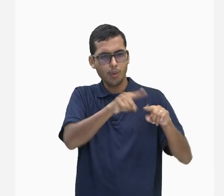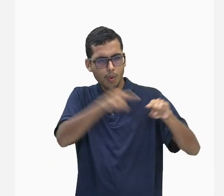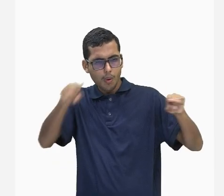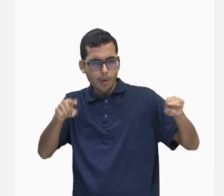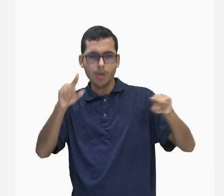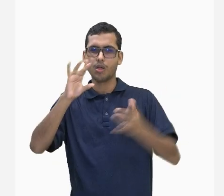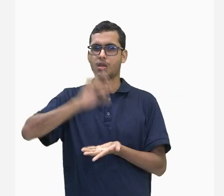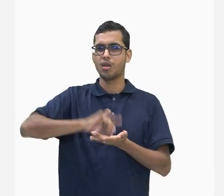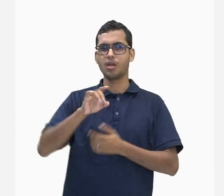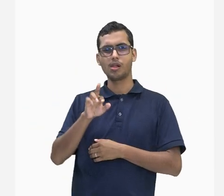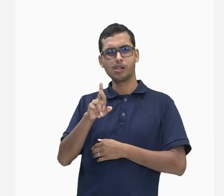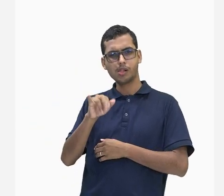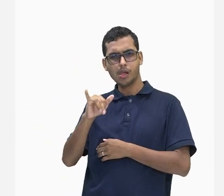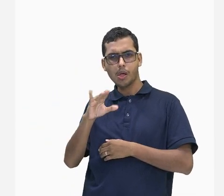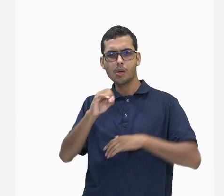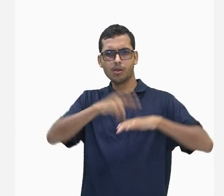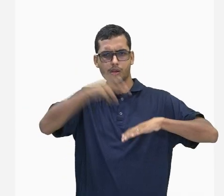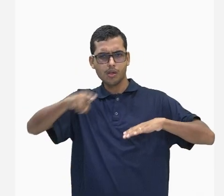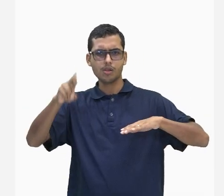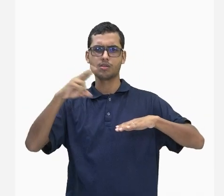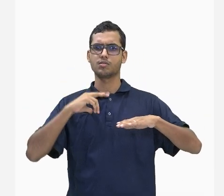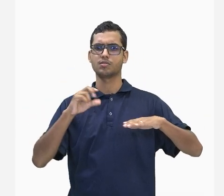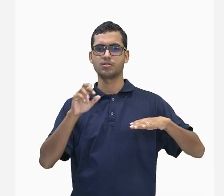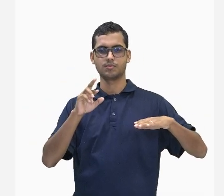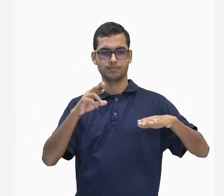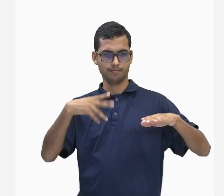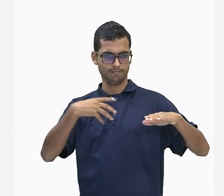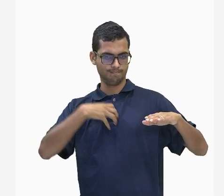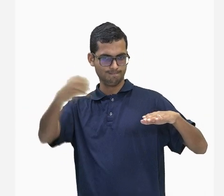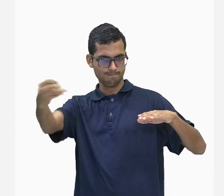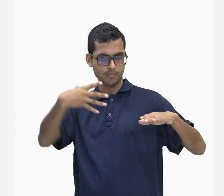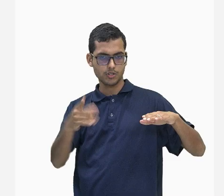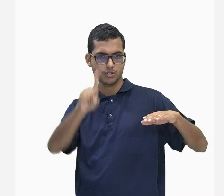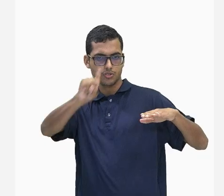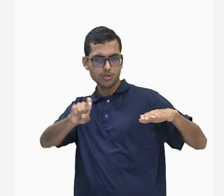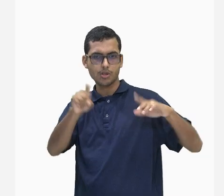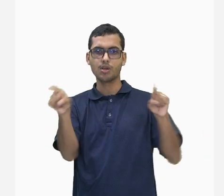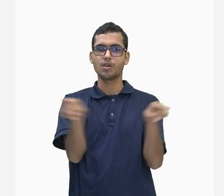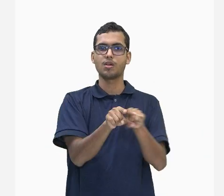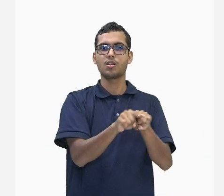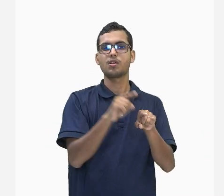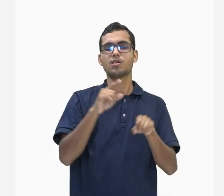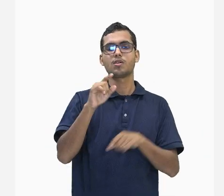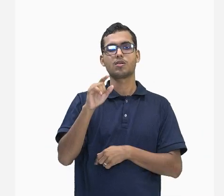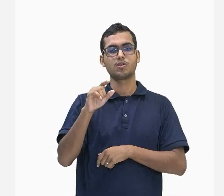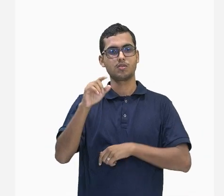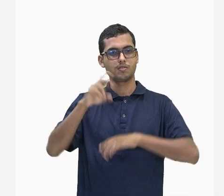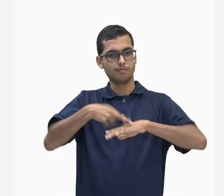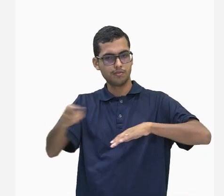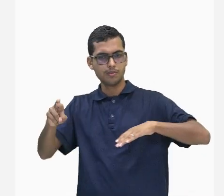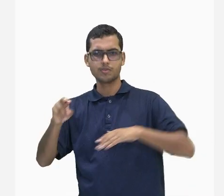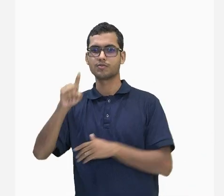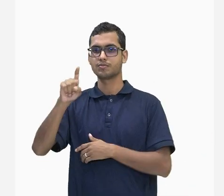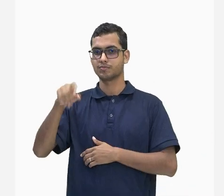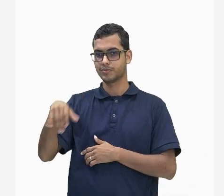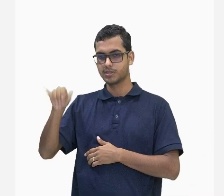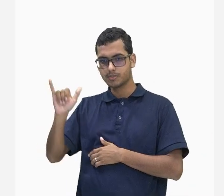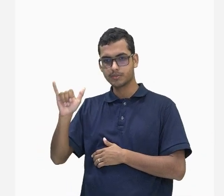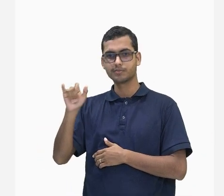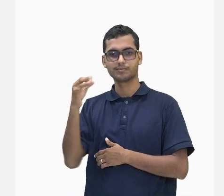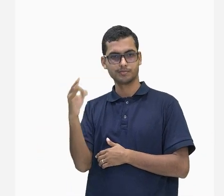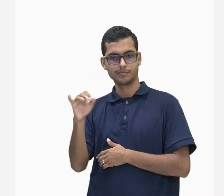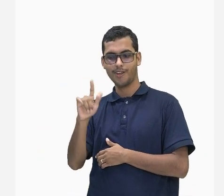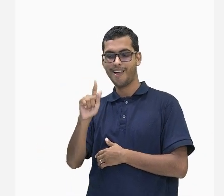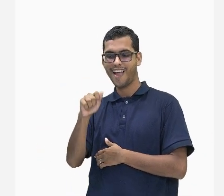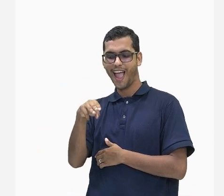os raios gama e os raios X, e até as de baixa frequência e grande comprimento de onda, como as ondas de rádio. Então, vejam só a